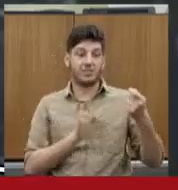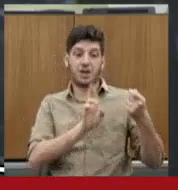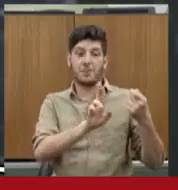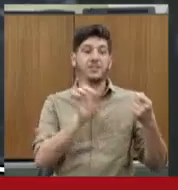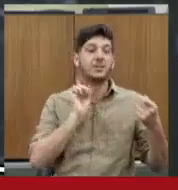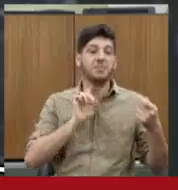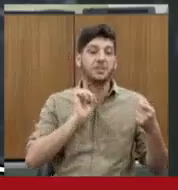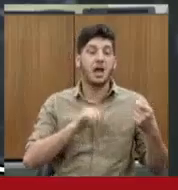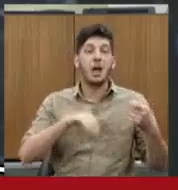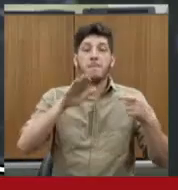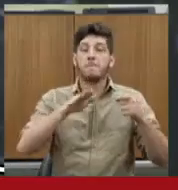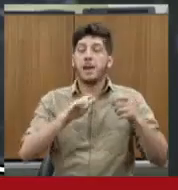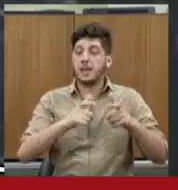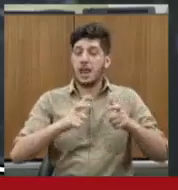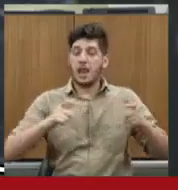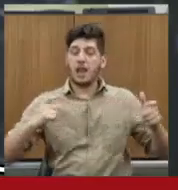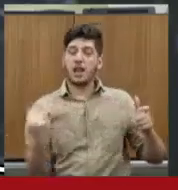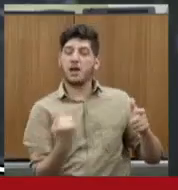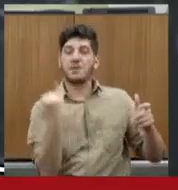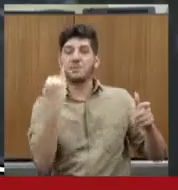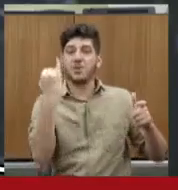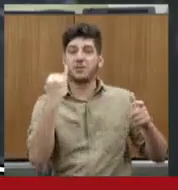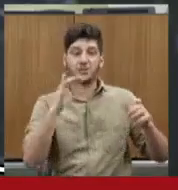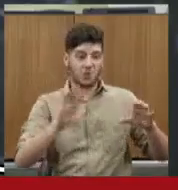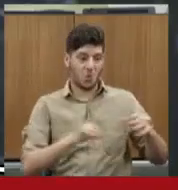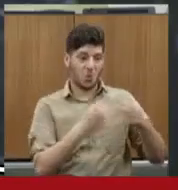maior bancada da Constituinte, era a bancada mineira.